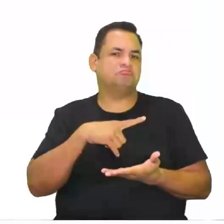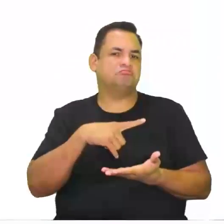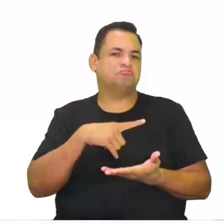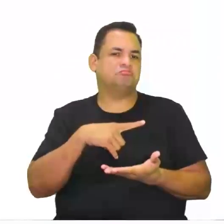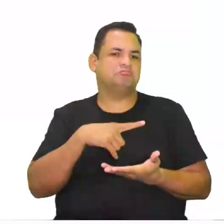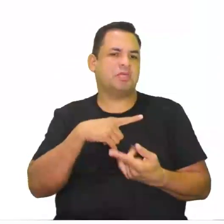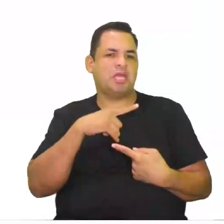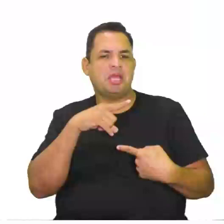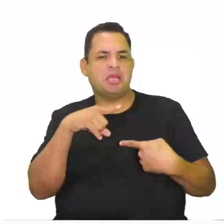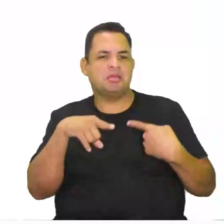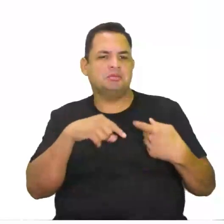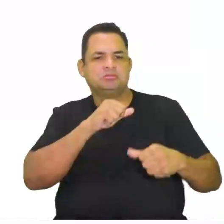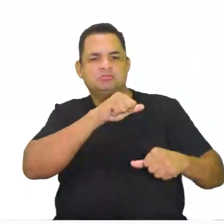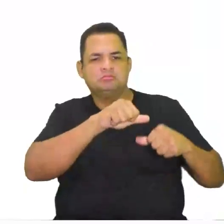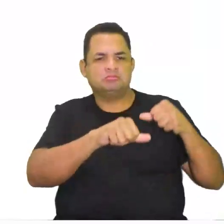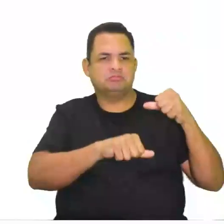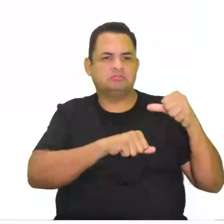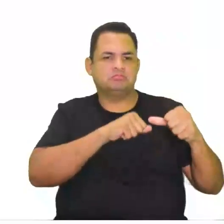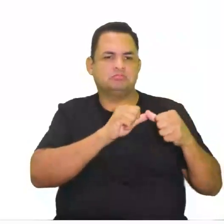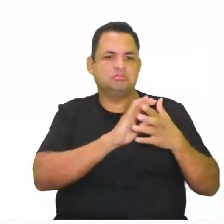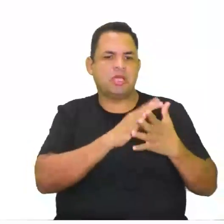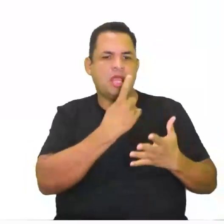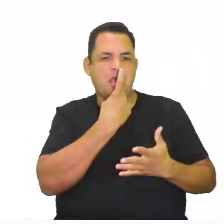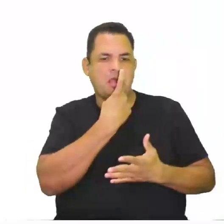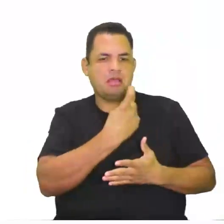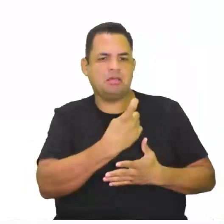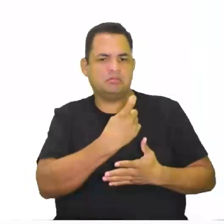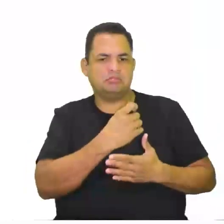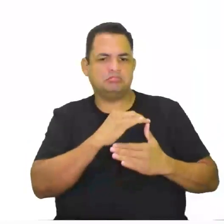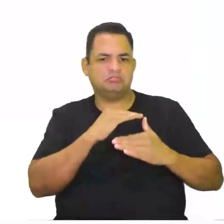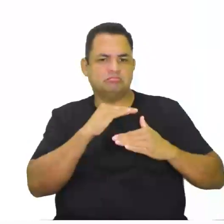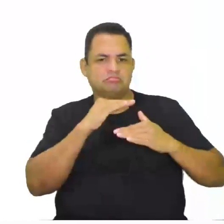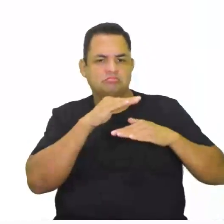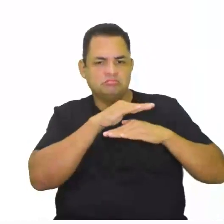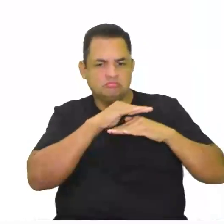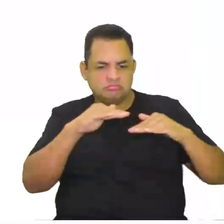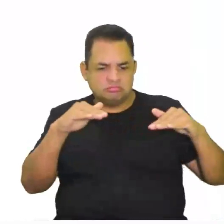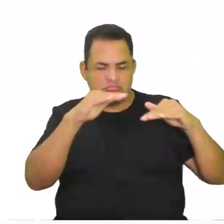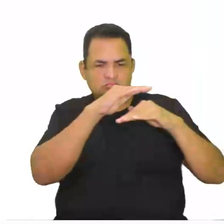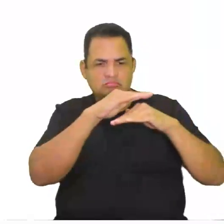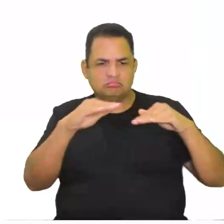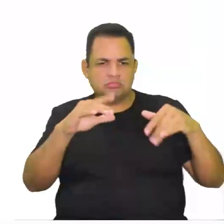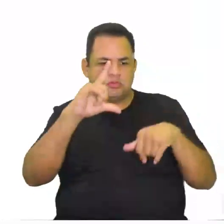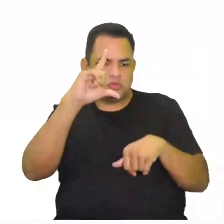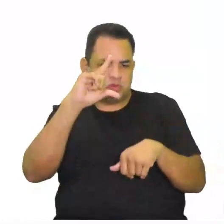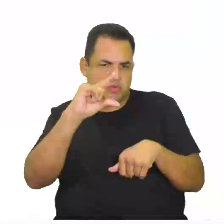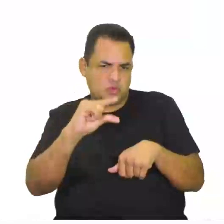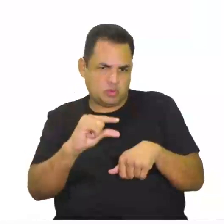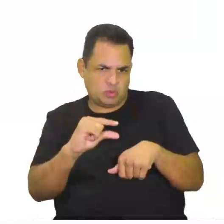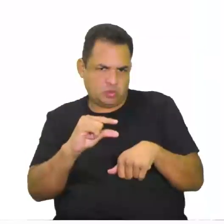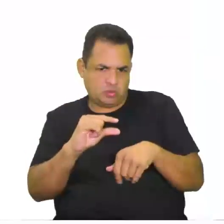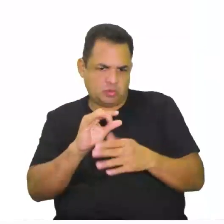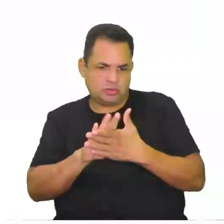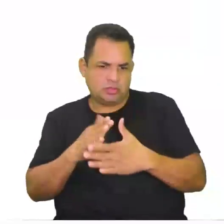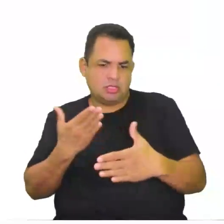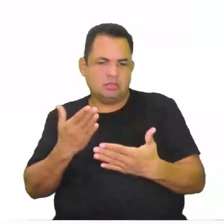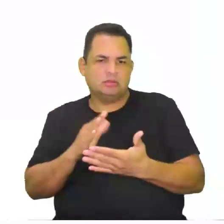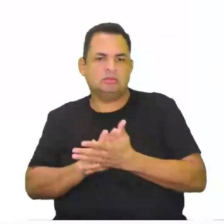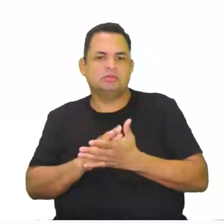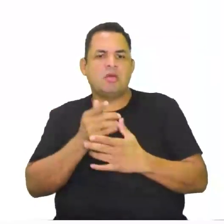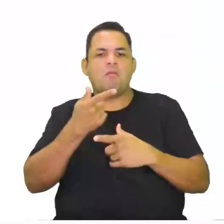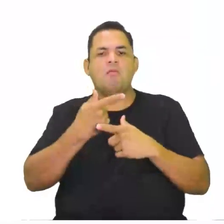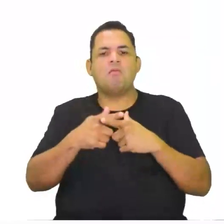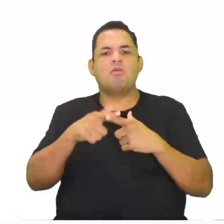de transformar esse lixo em aterro. Ele vai minimizar um pouco dos impactos